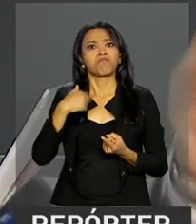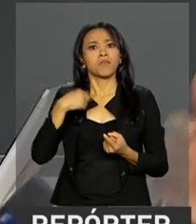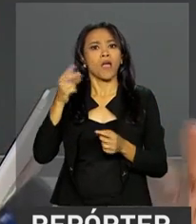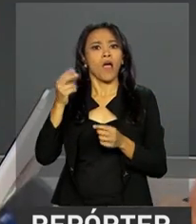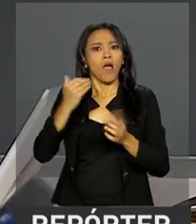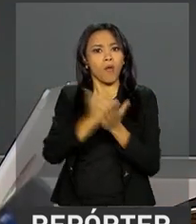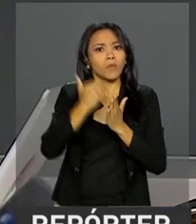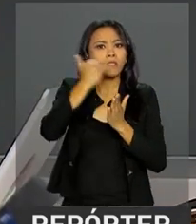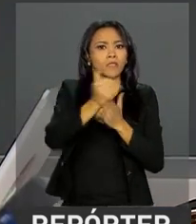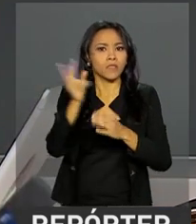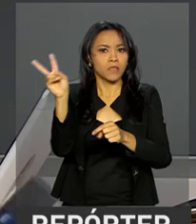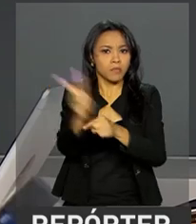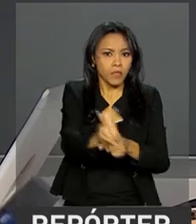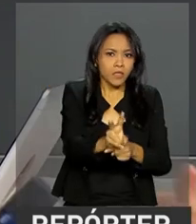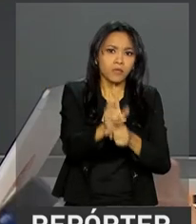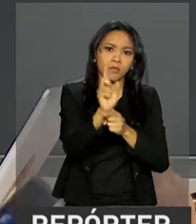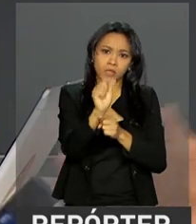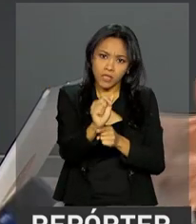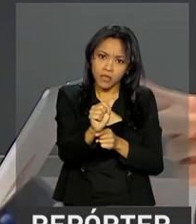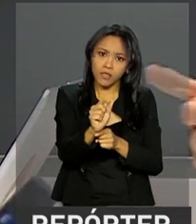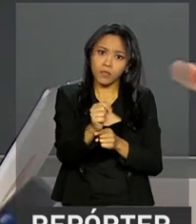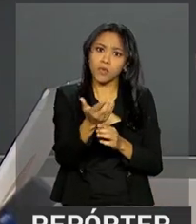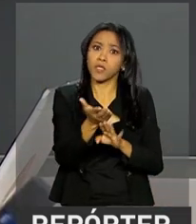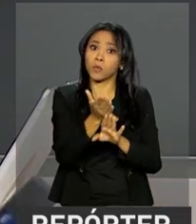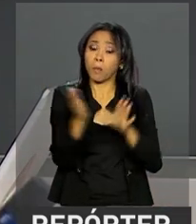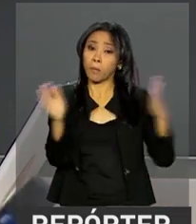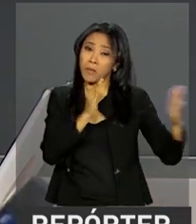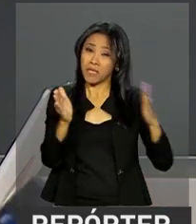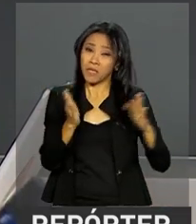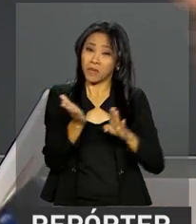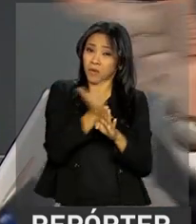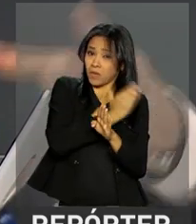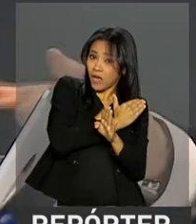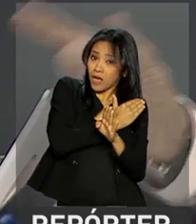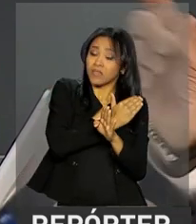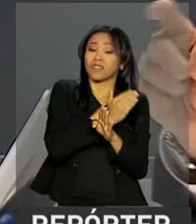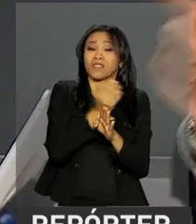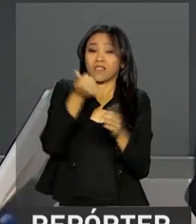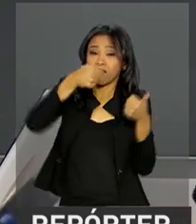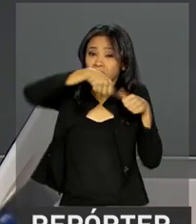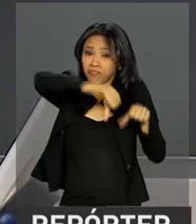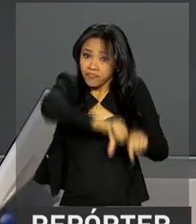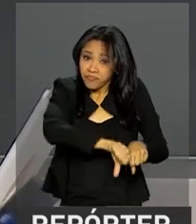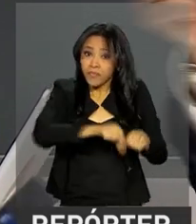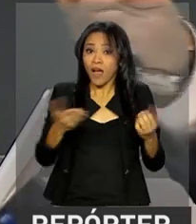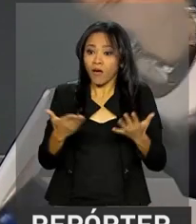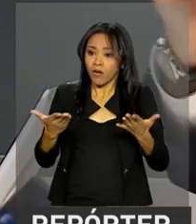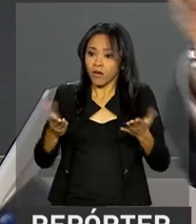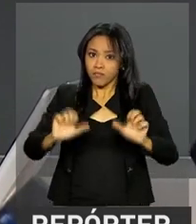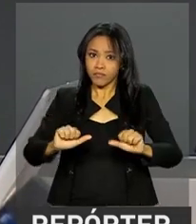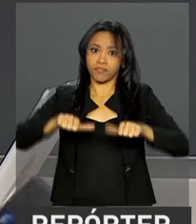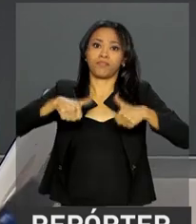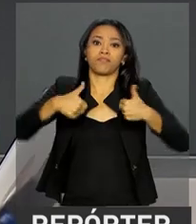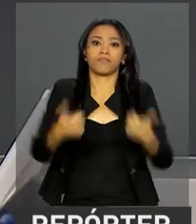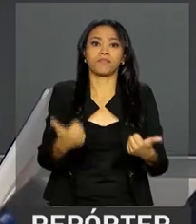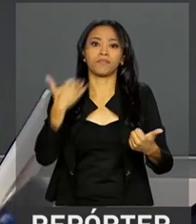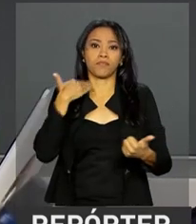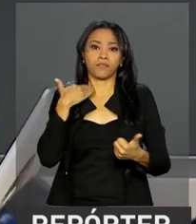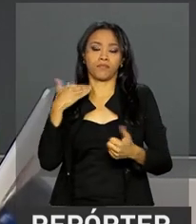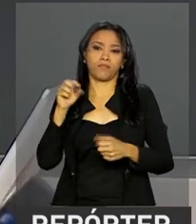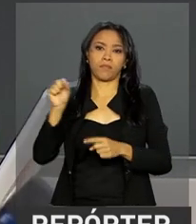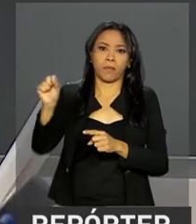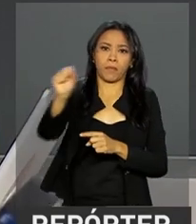créditos não recebidos durante a crise, esse processo de amortização fiscal